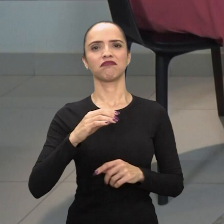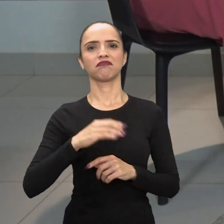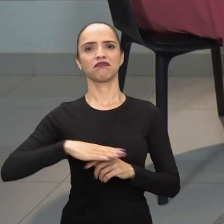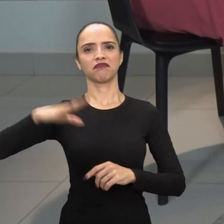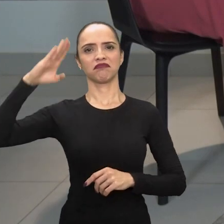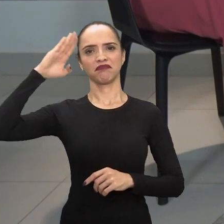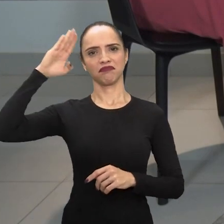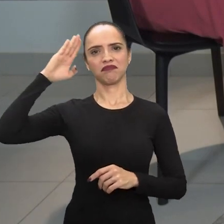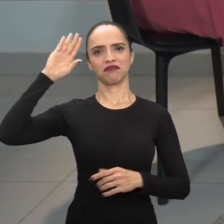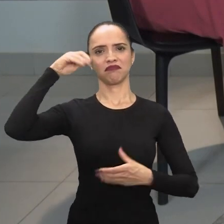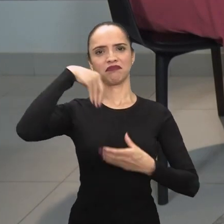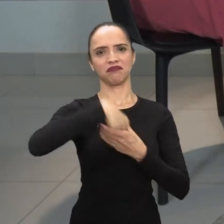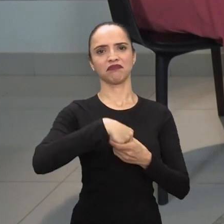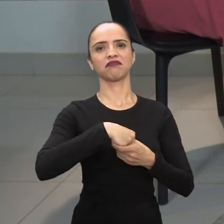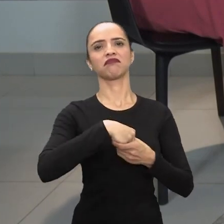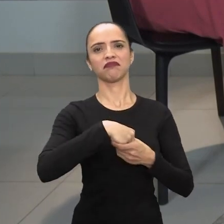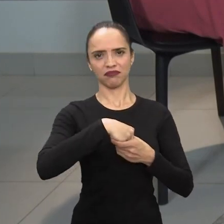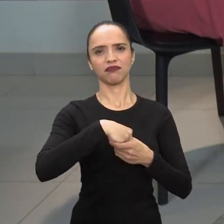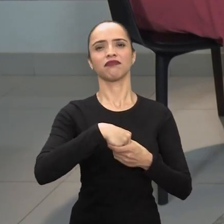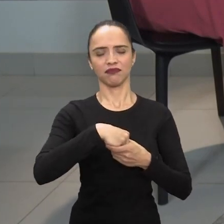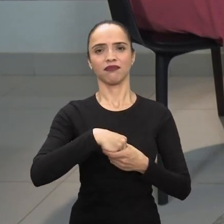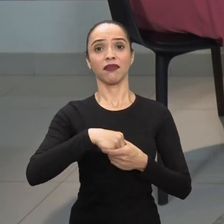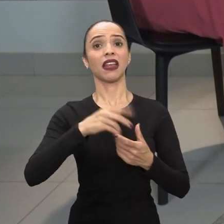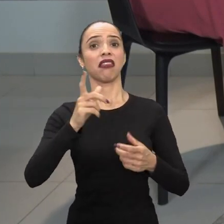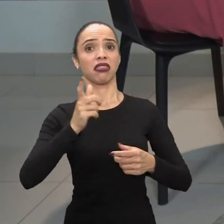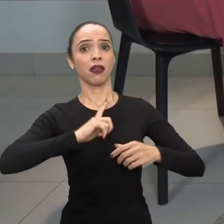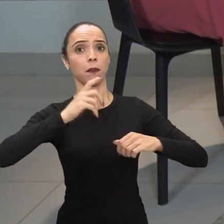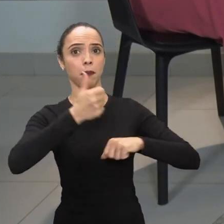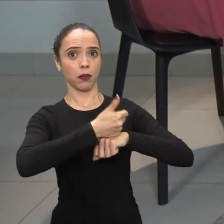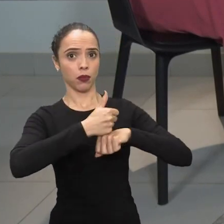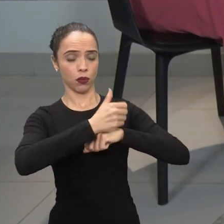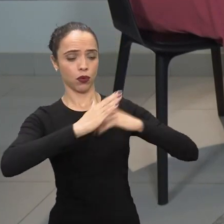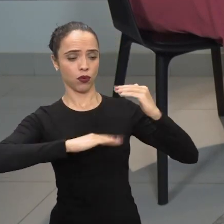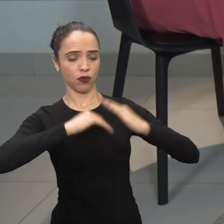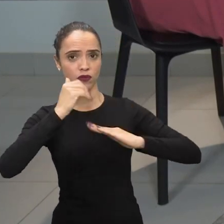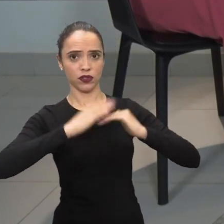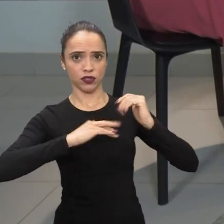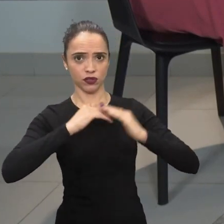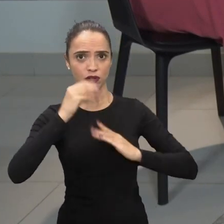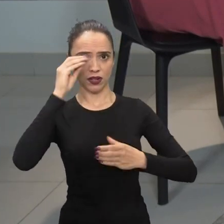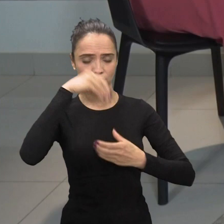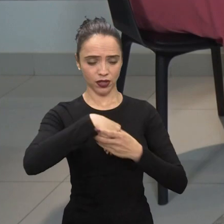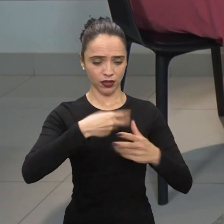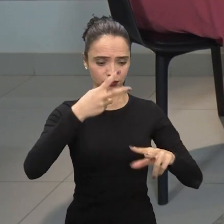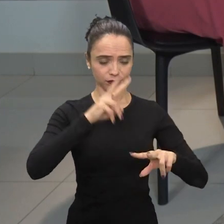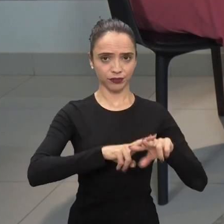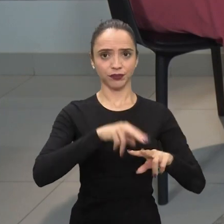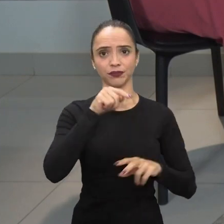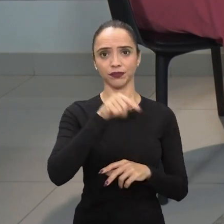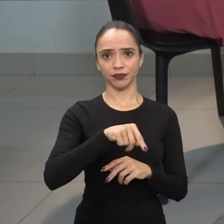né agora a gente tem o profissional lá ele é um agente